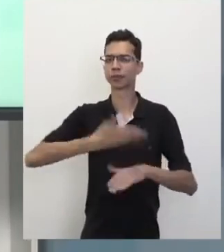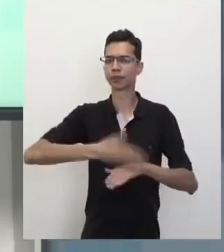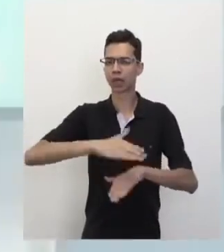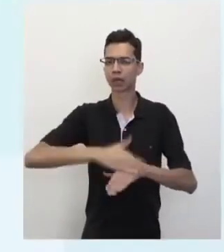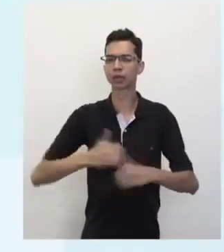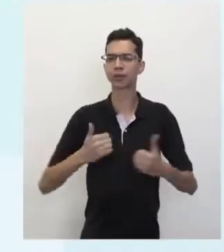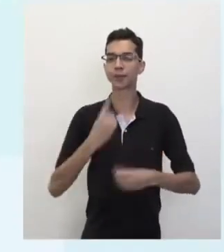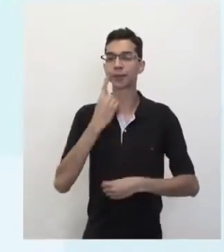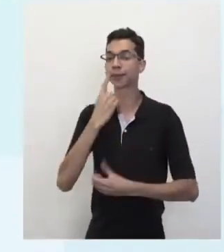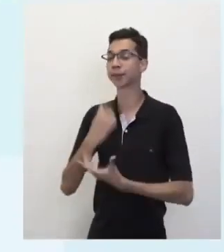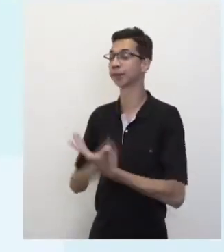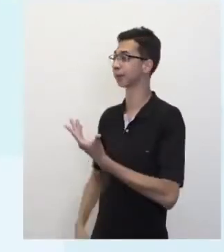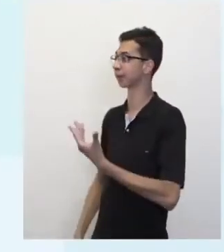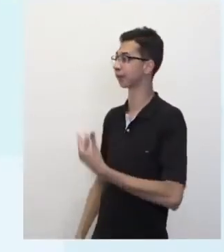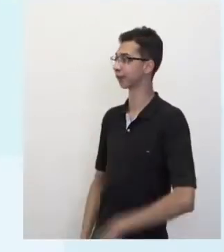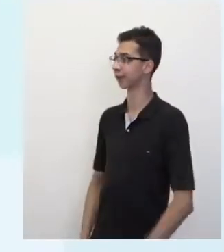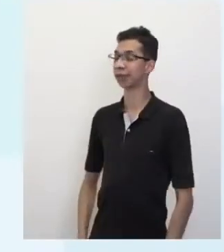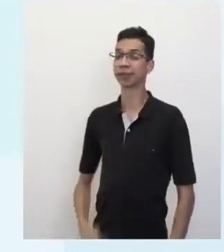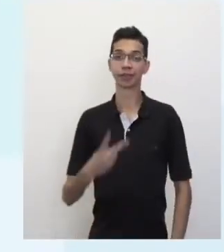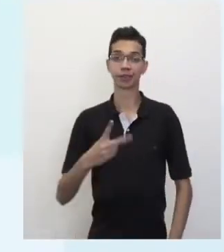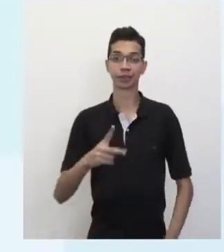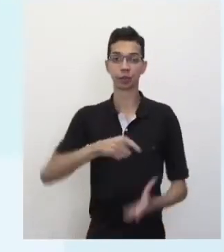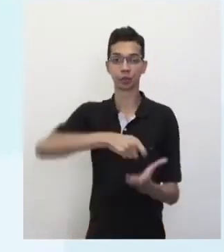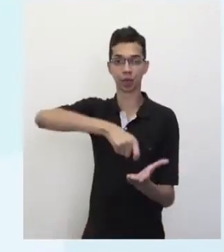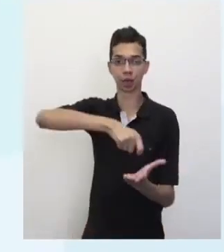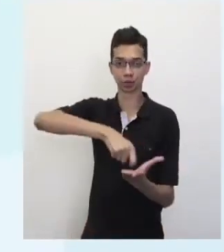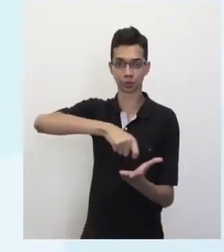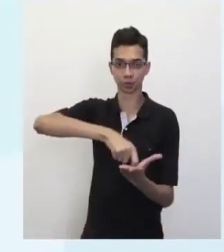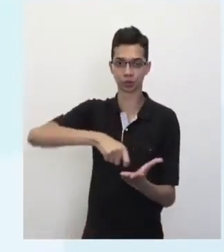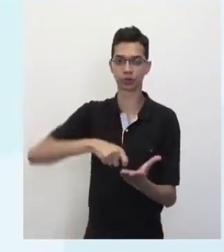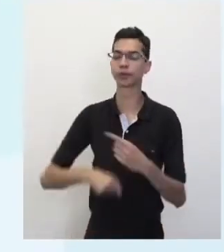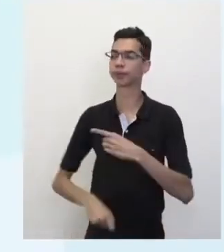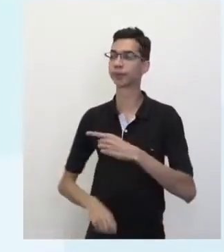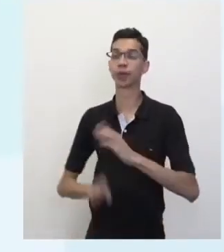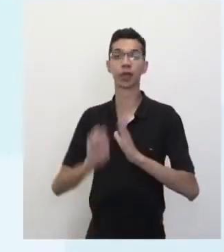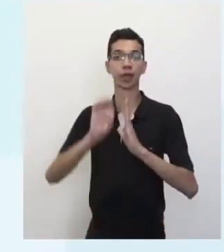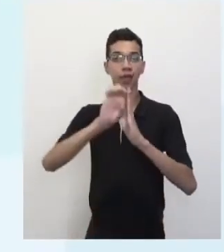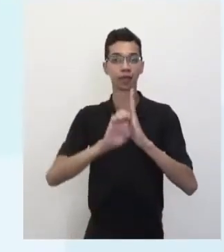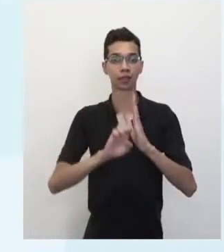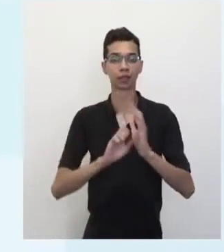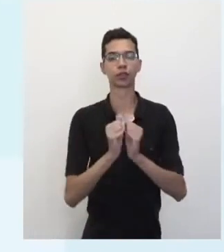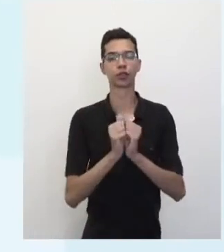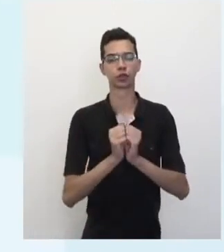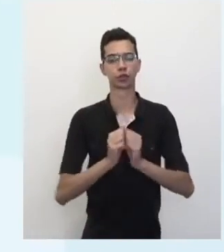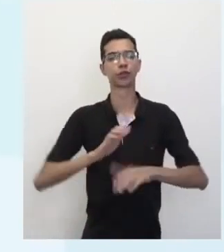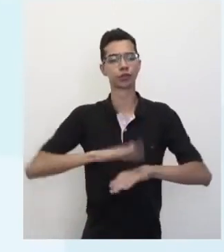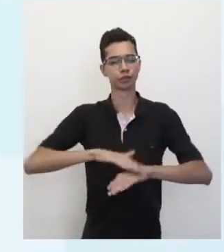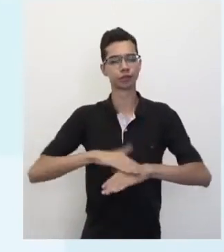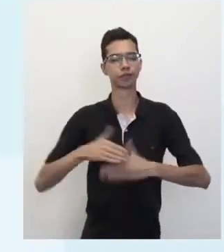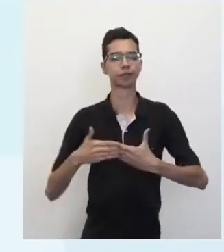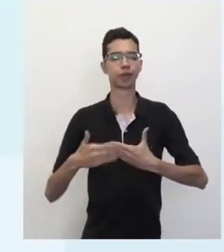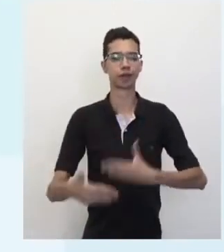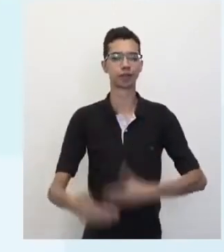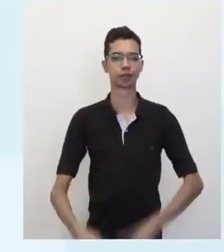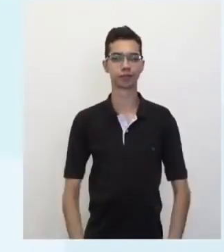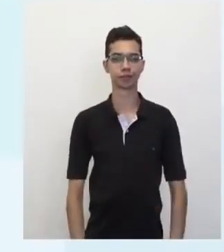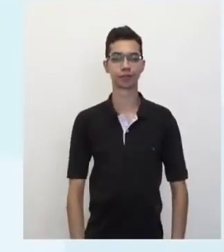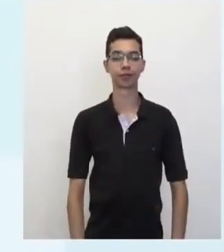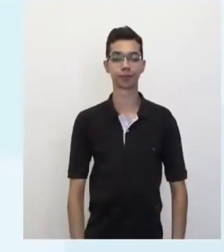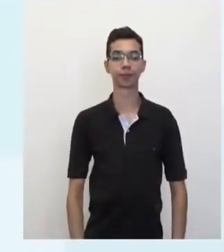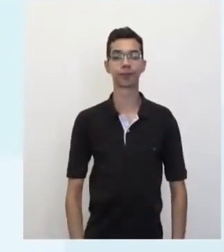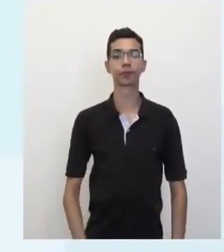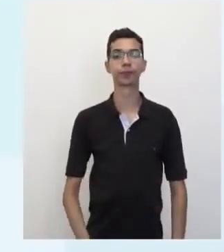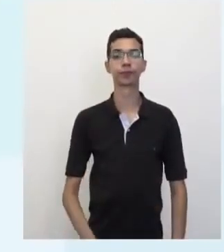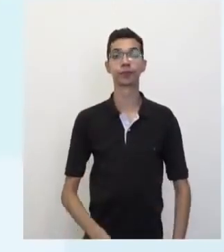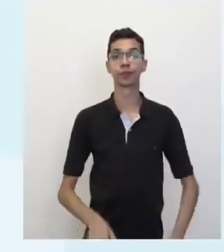ó. Pega um caderninho de vocês, anotem aí esse exercício e vamos fazer juntos. Bom, vamos usar esta ordem que está